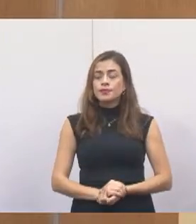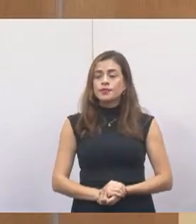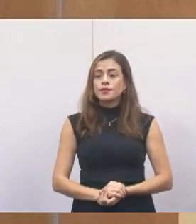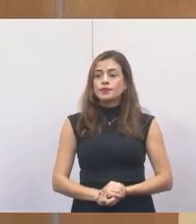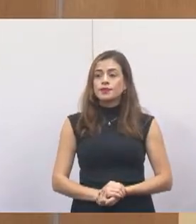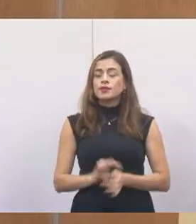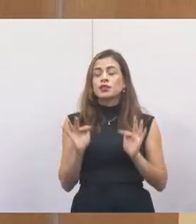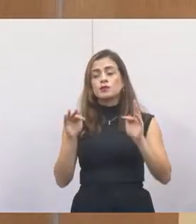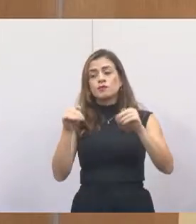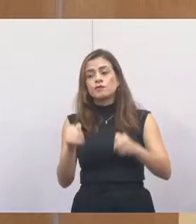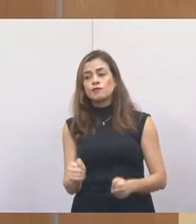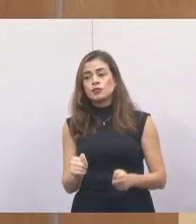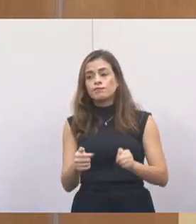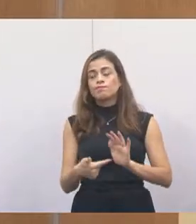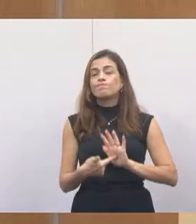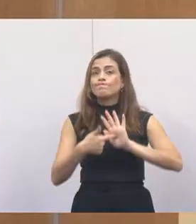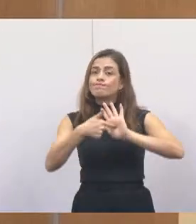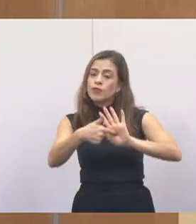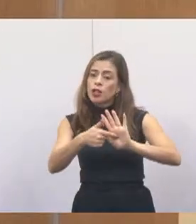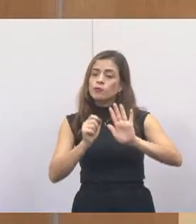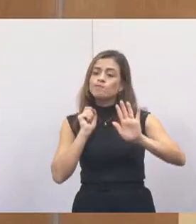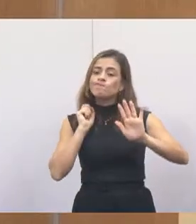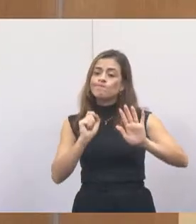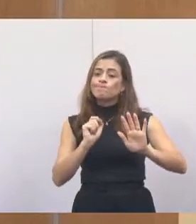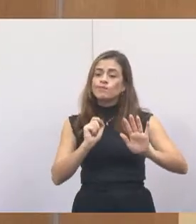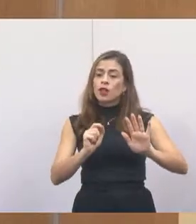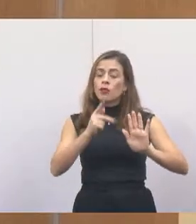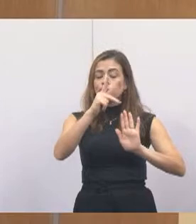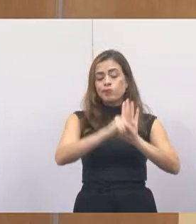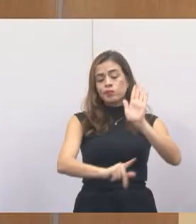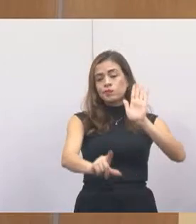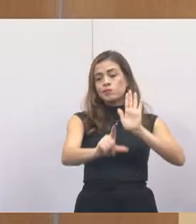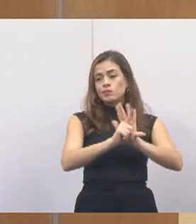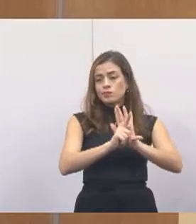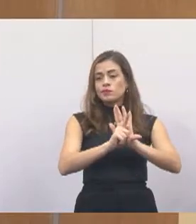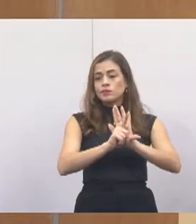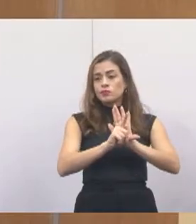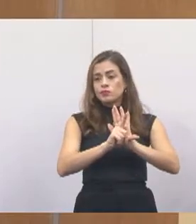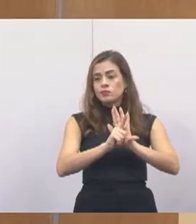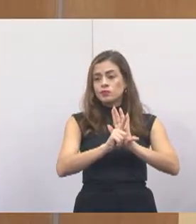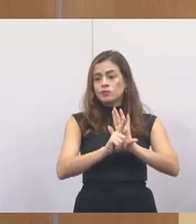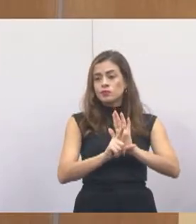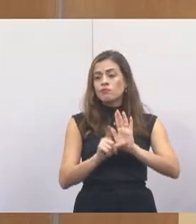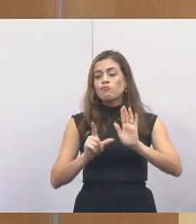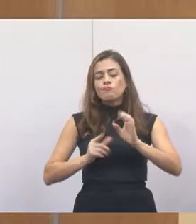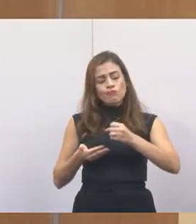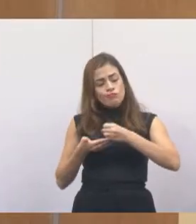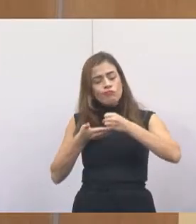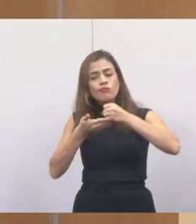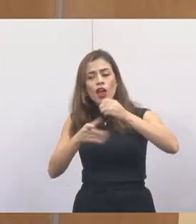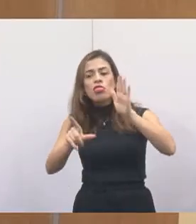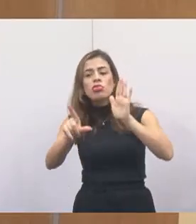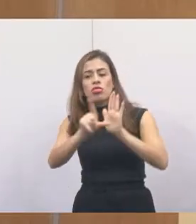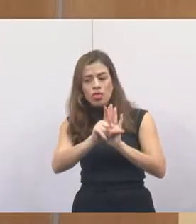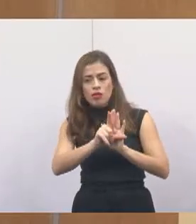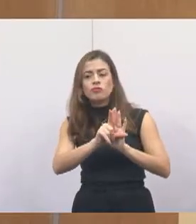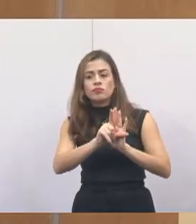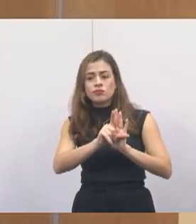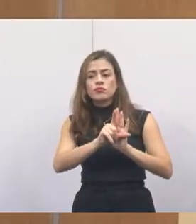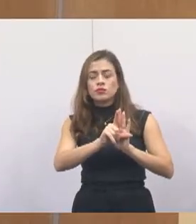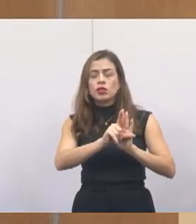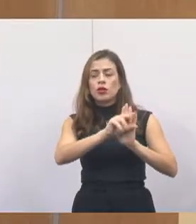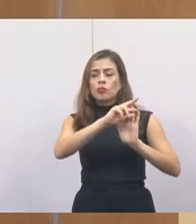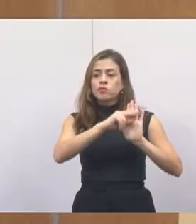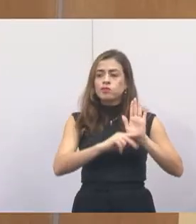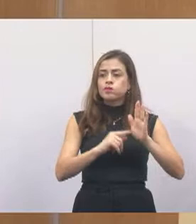Por fim, ressalta-se que este projeto de lei possui sólido escopo legal, conforme dispõe